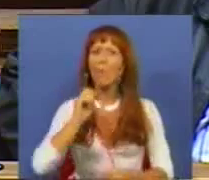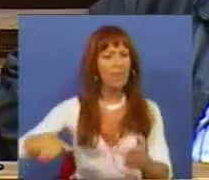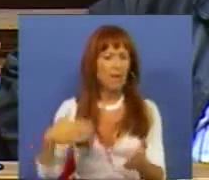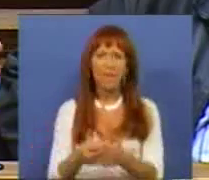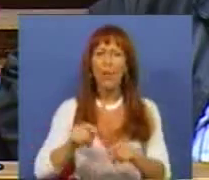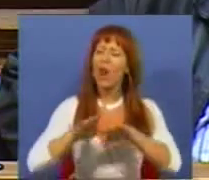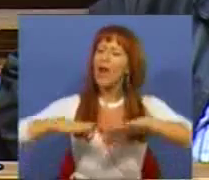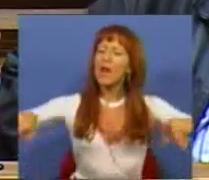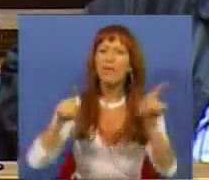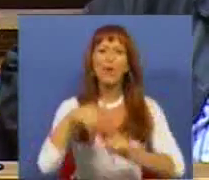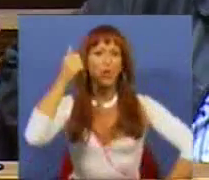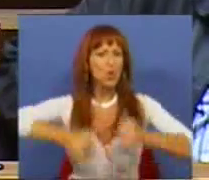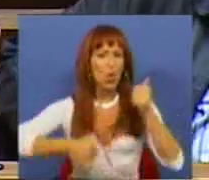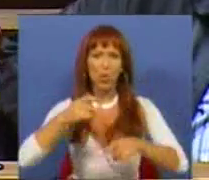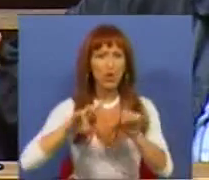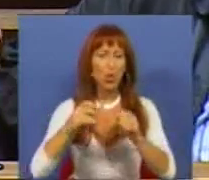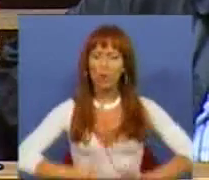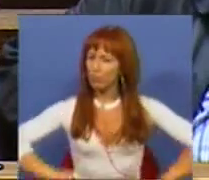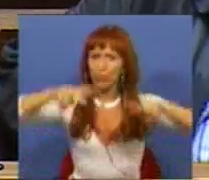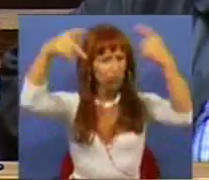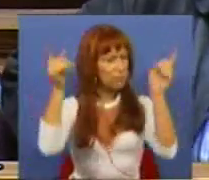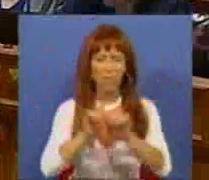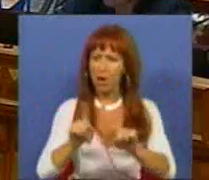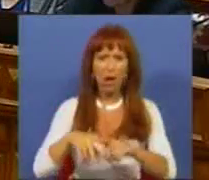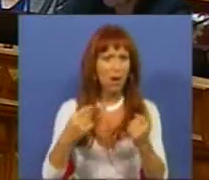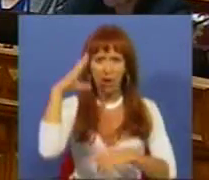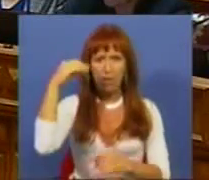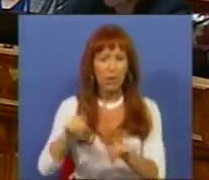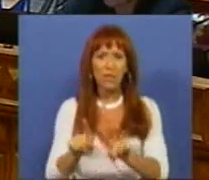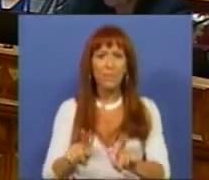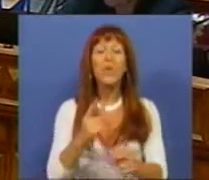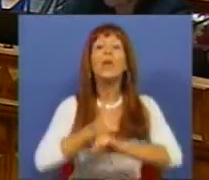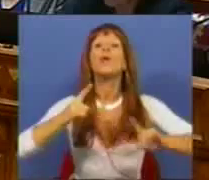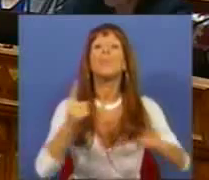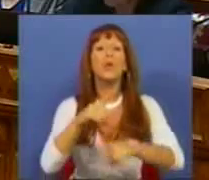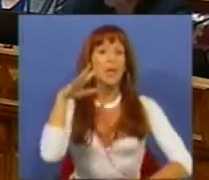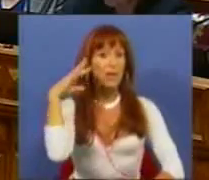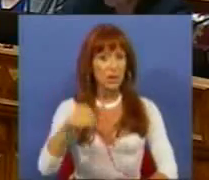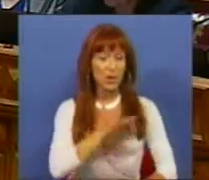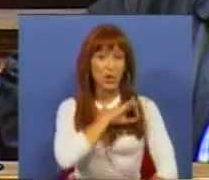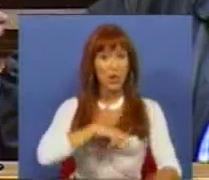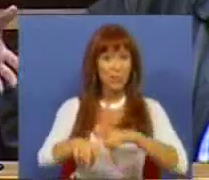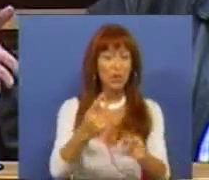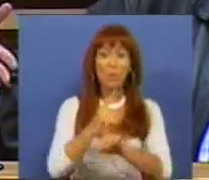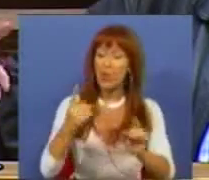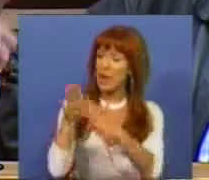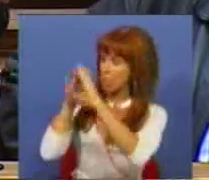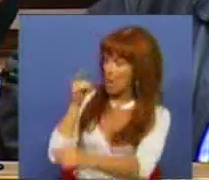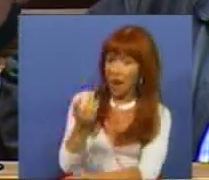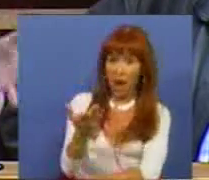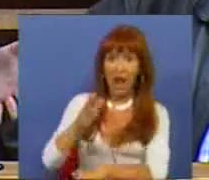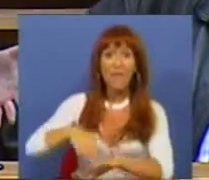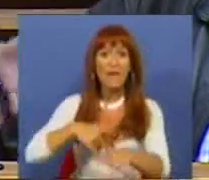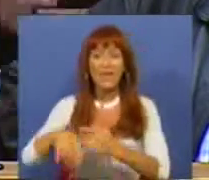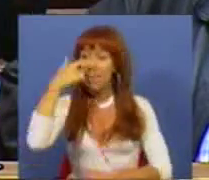efeito ao nível dos concursos ou da progressão na carreira. E a razão é muito simples, senhores deputados, é porque este modelo fazia